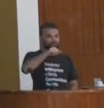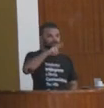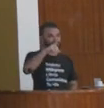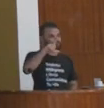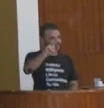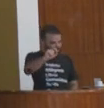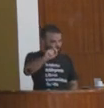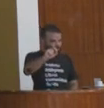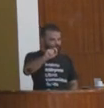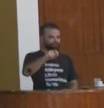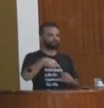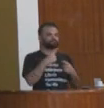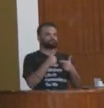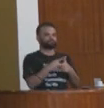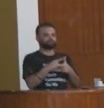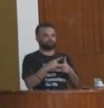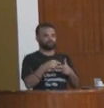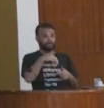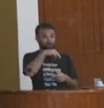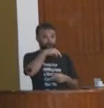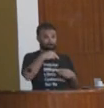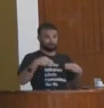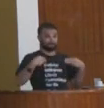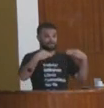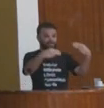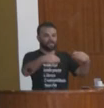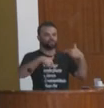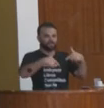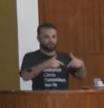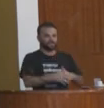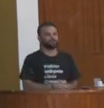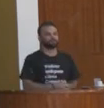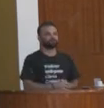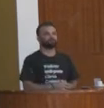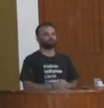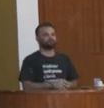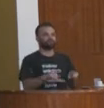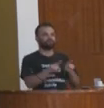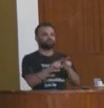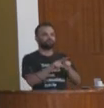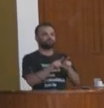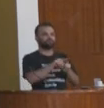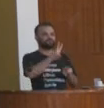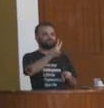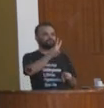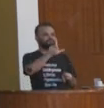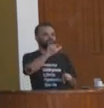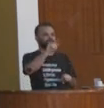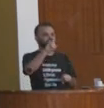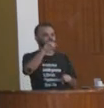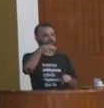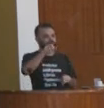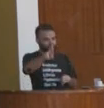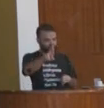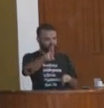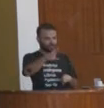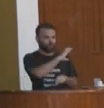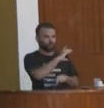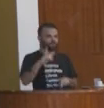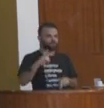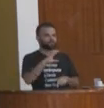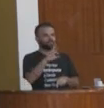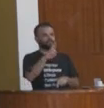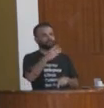José Freitas, do Ministério do Trabalho e Emprego, do senhor Vladimir Lopes de Souza, coordenador do